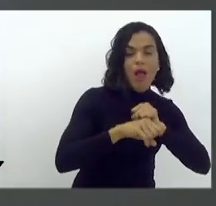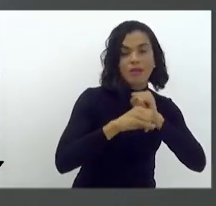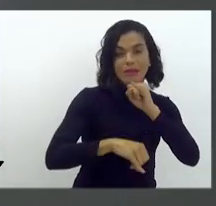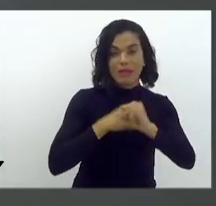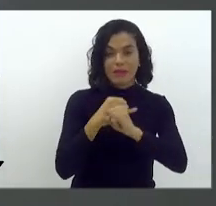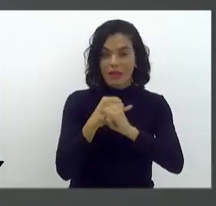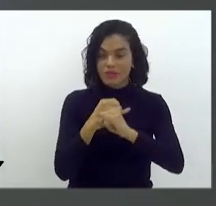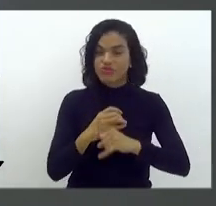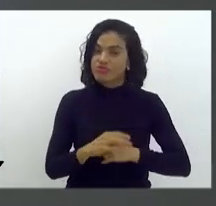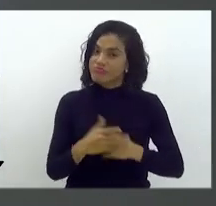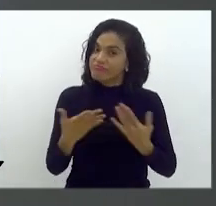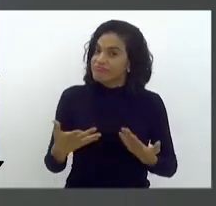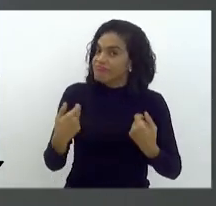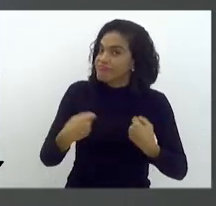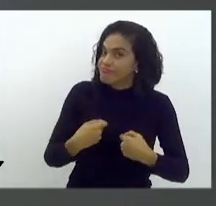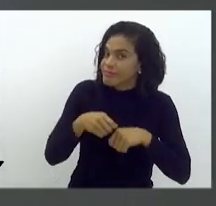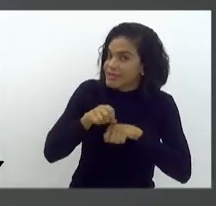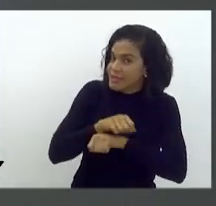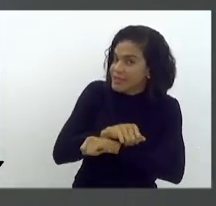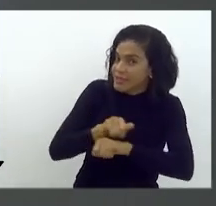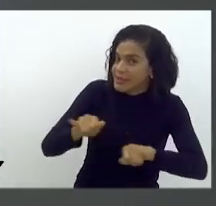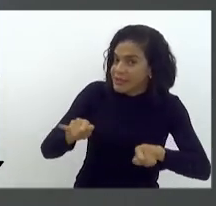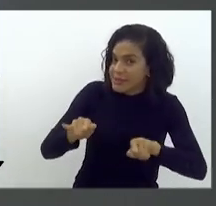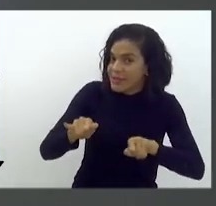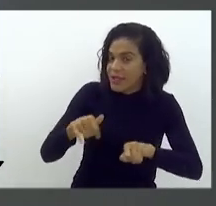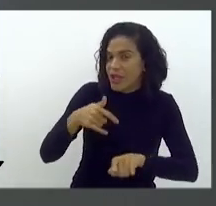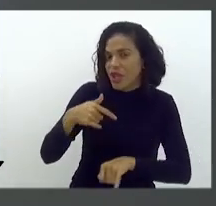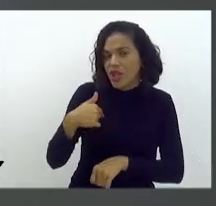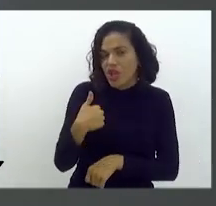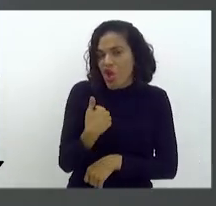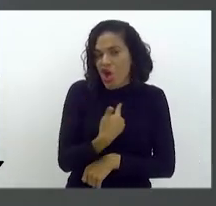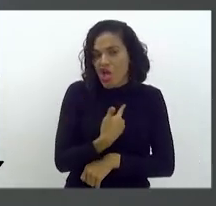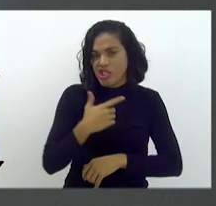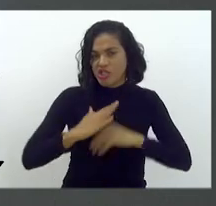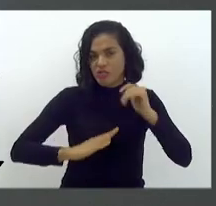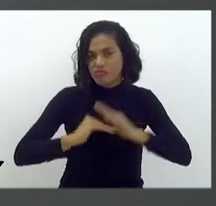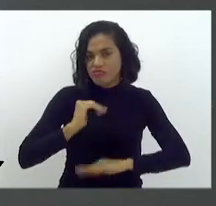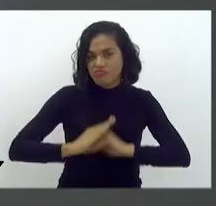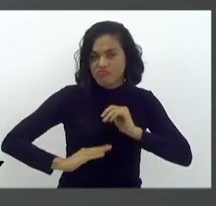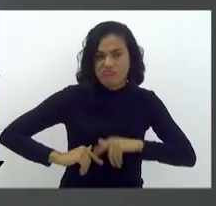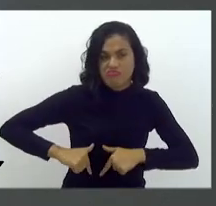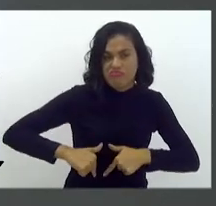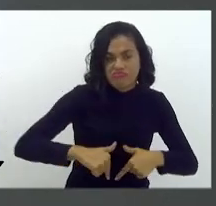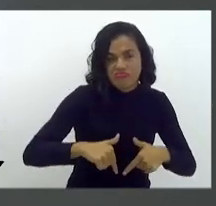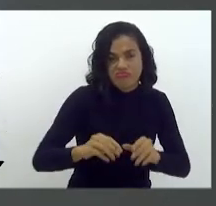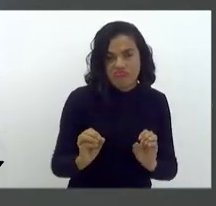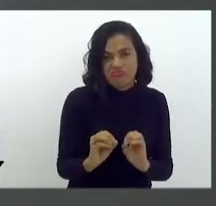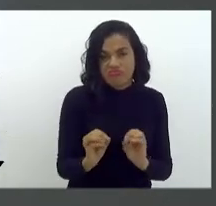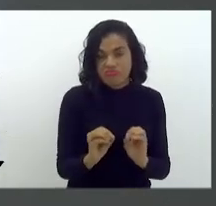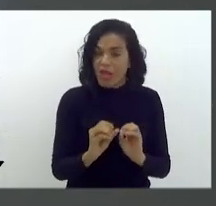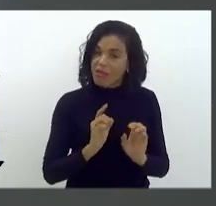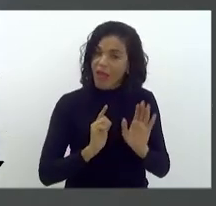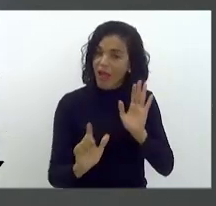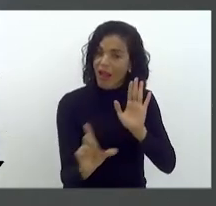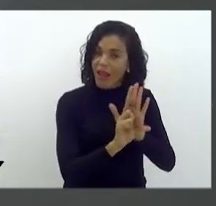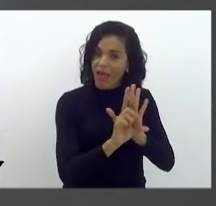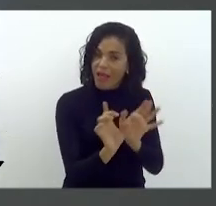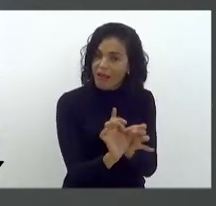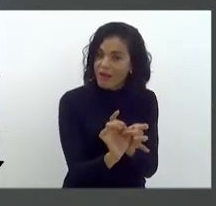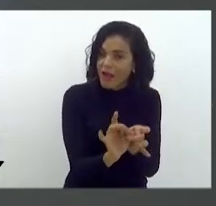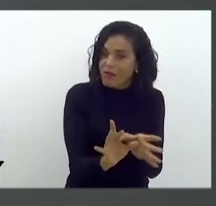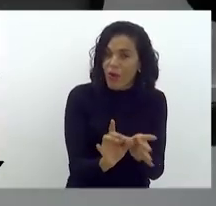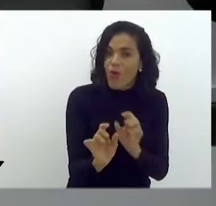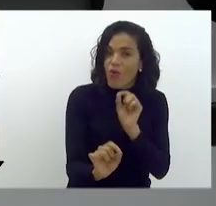a gente precisa dizer nós não certamente não praticamos muito já a legislação que autoriza